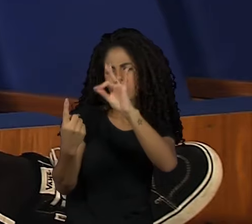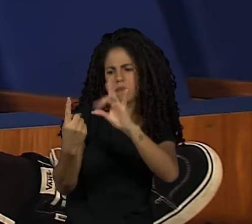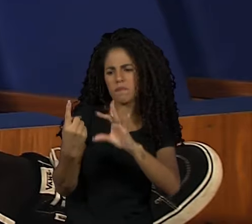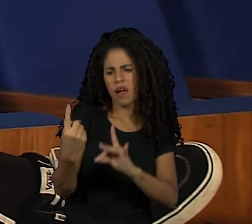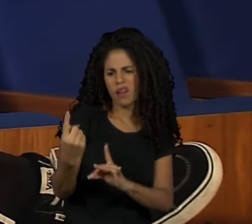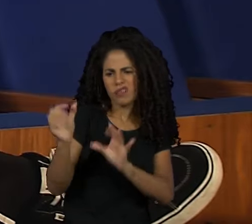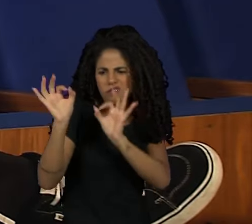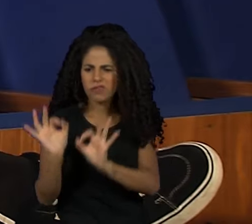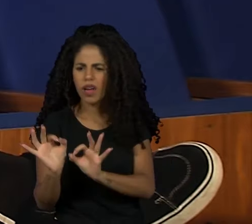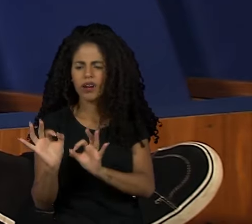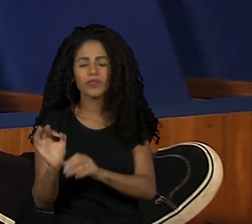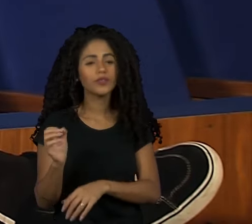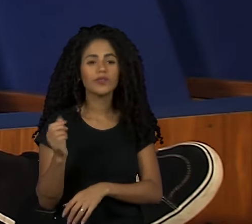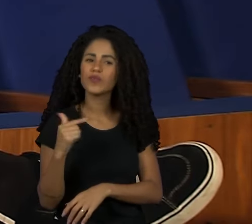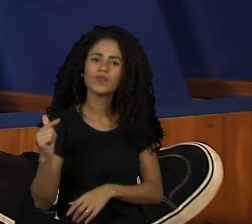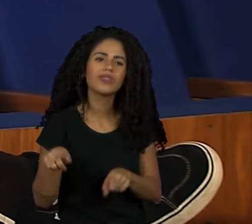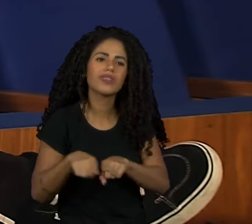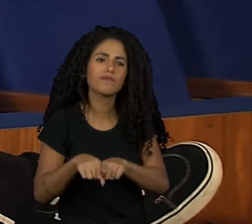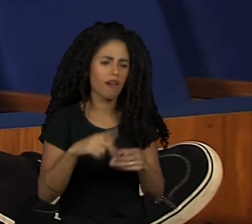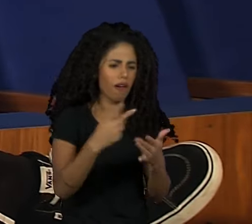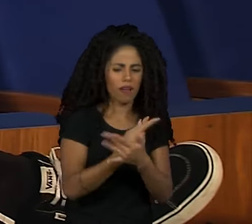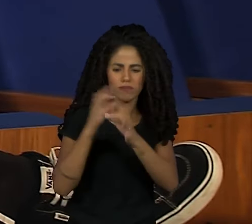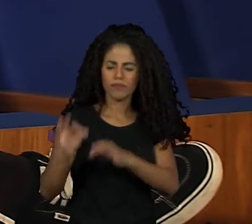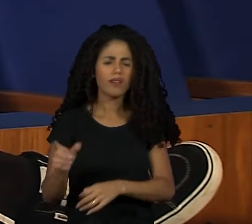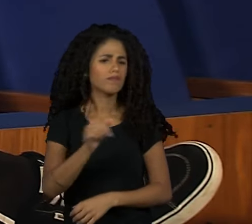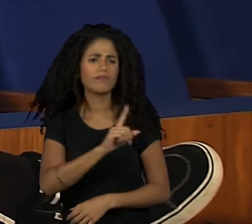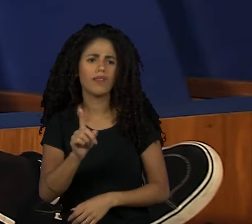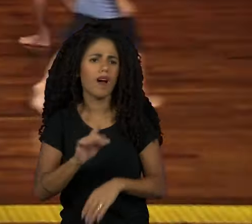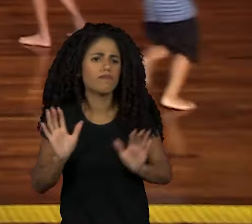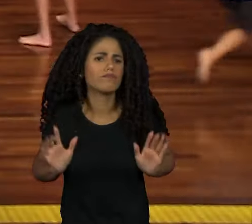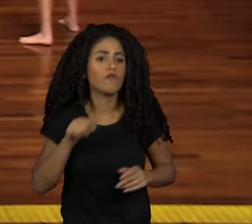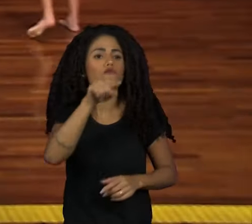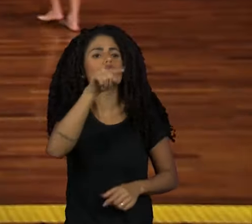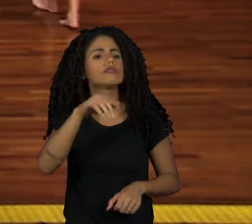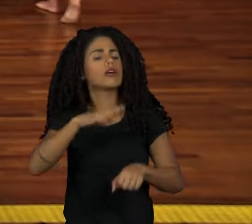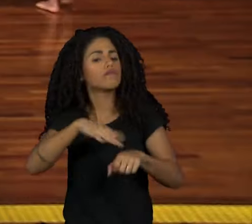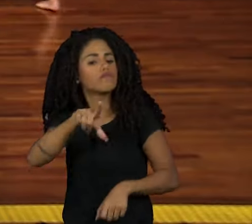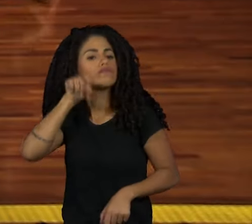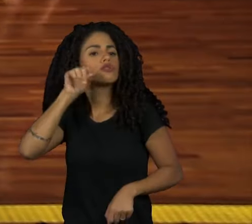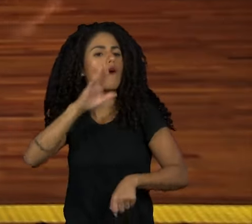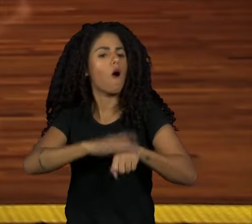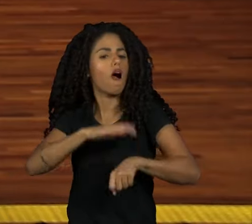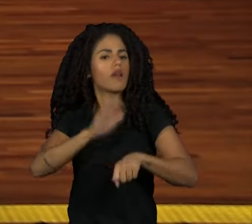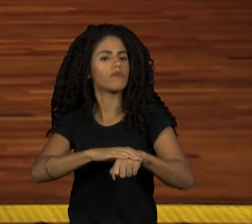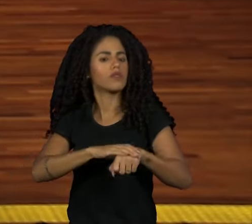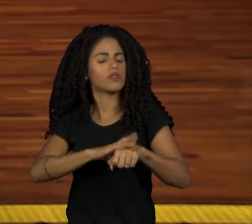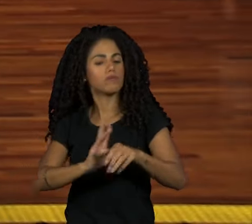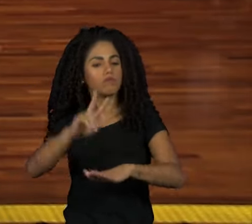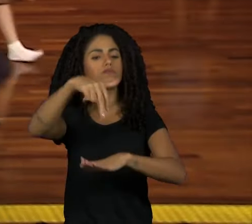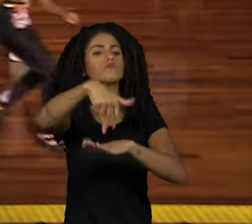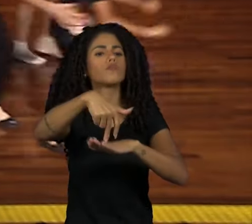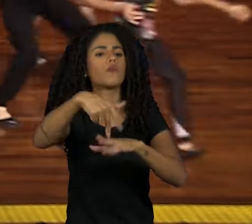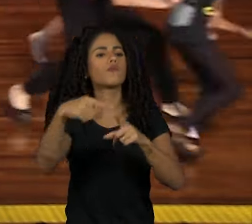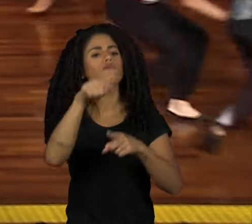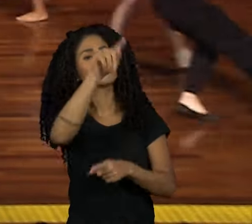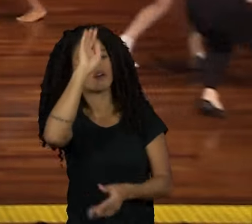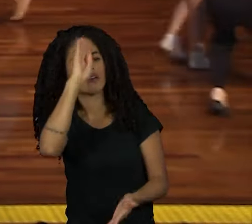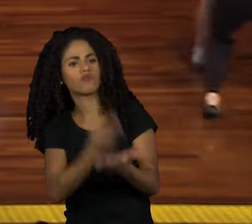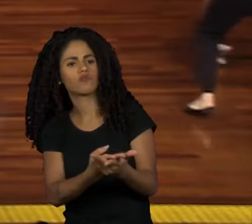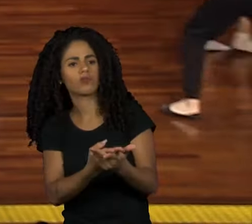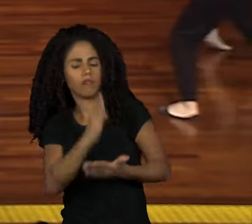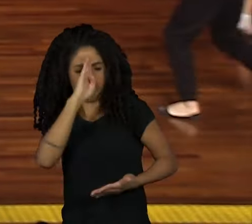certo. Tem você saber o que você está fazendo, o que você quer, e você saber o porquê está ali, e você acreditar. Se